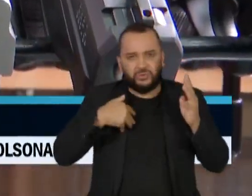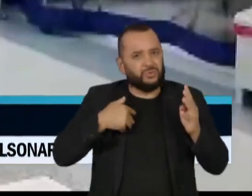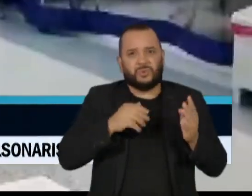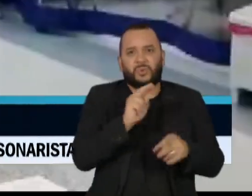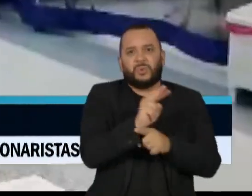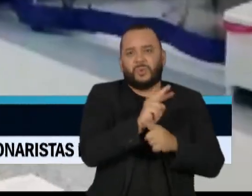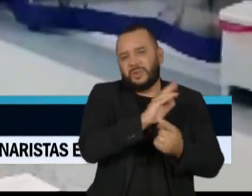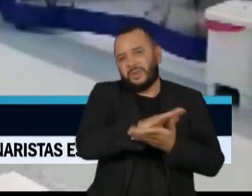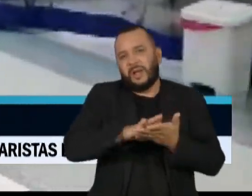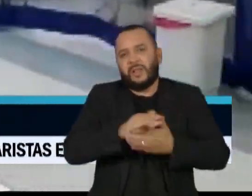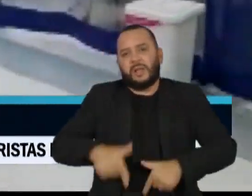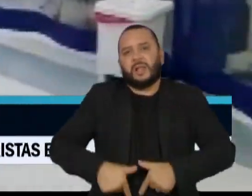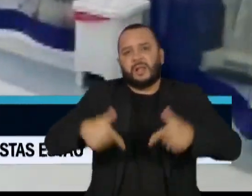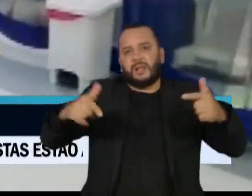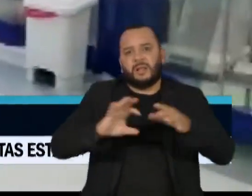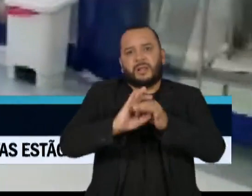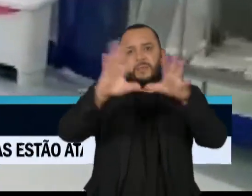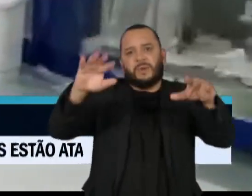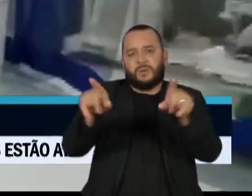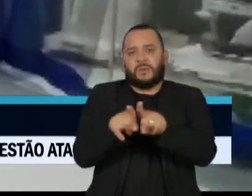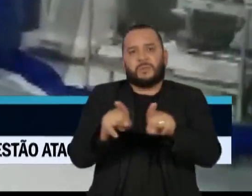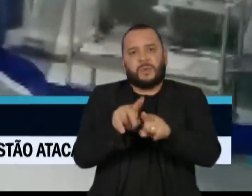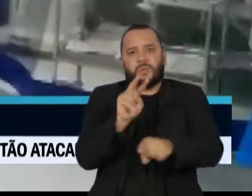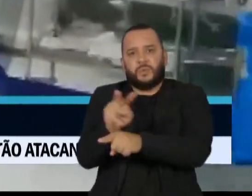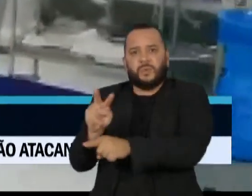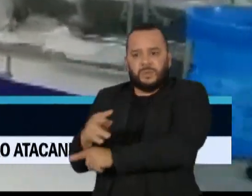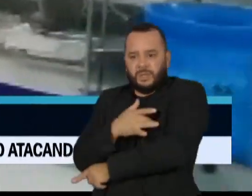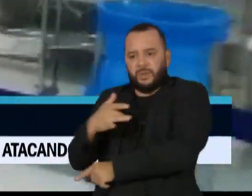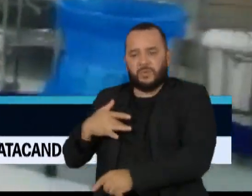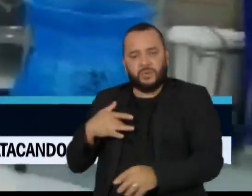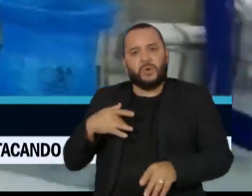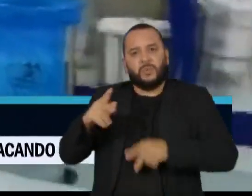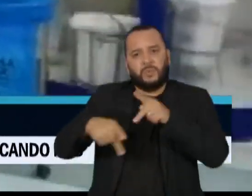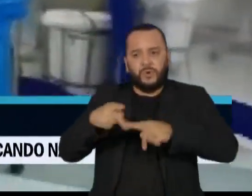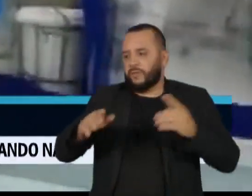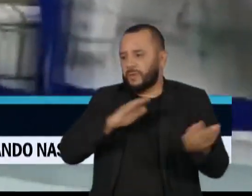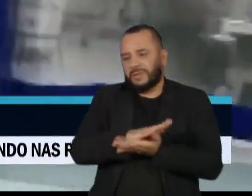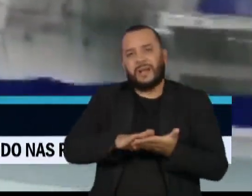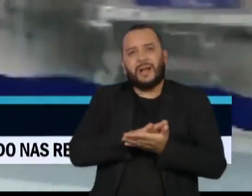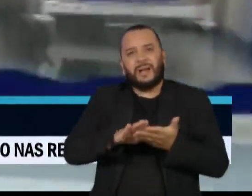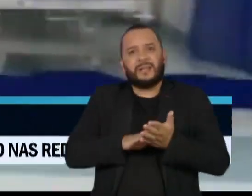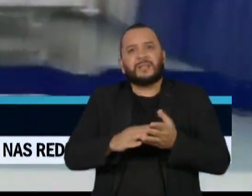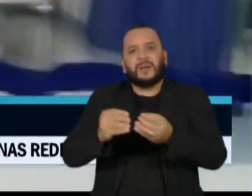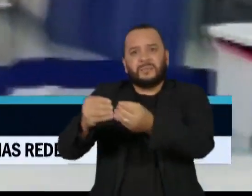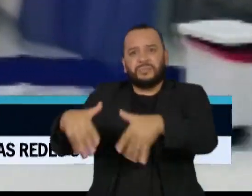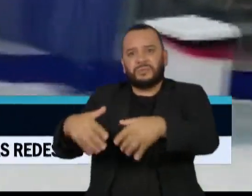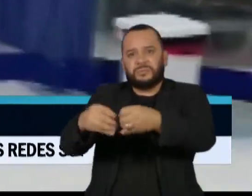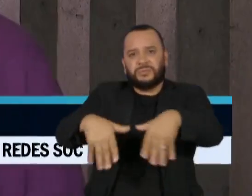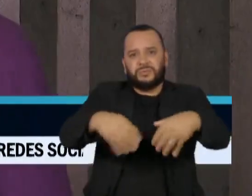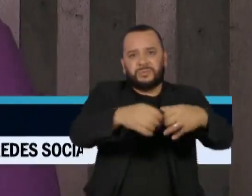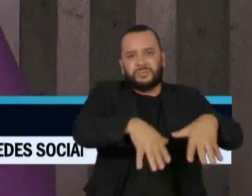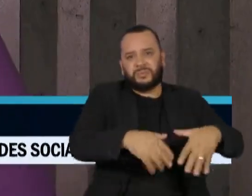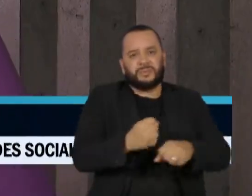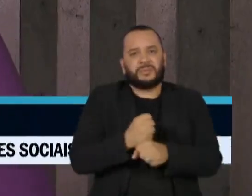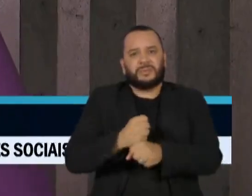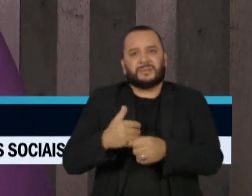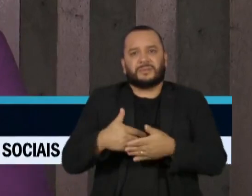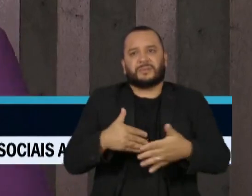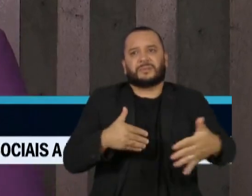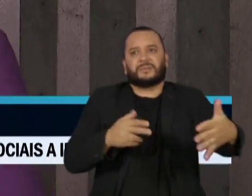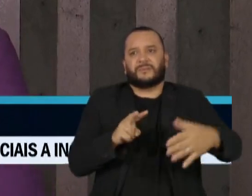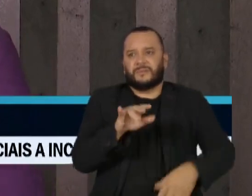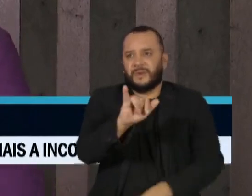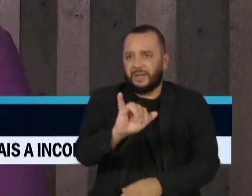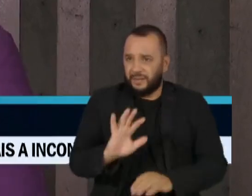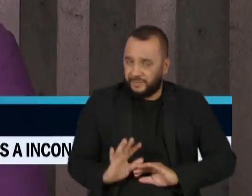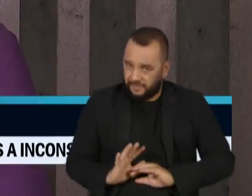não cuidou da saúde da população como deveria, deixa sequelas que poderão ser permanentes. Para mudar a